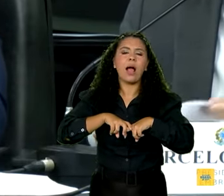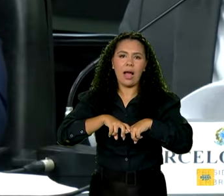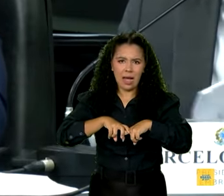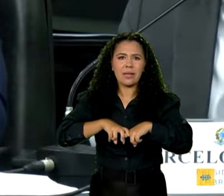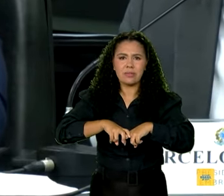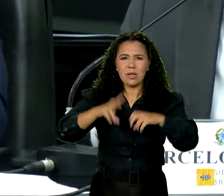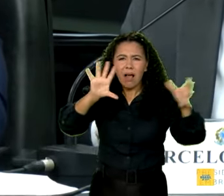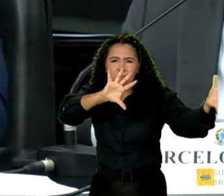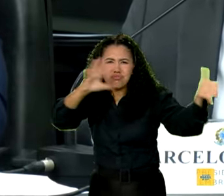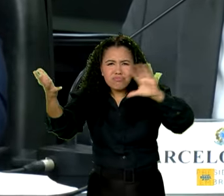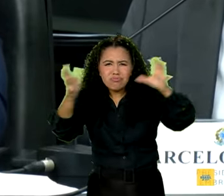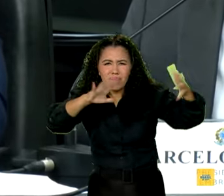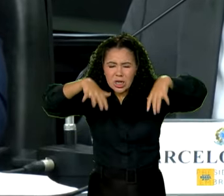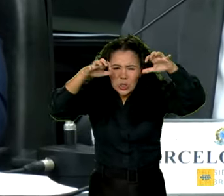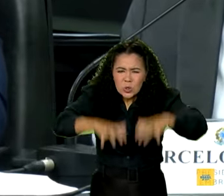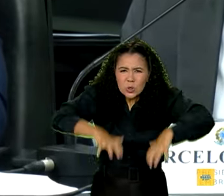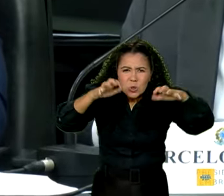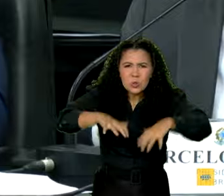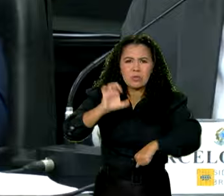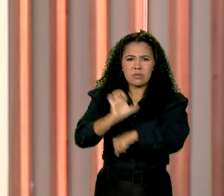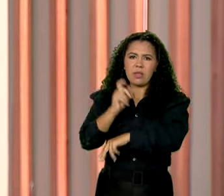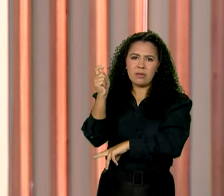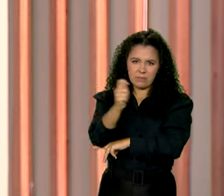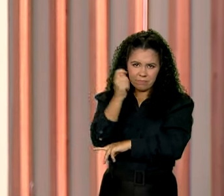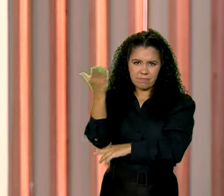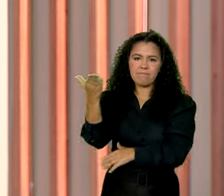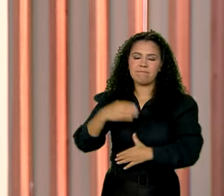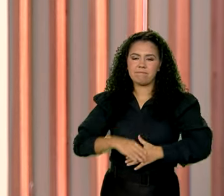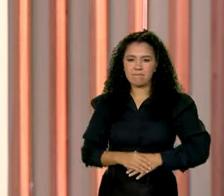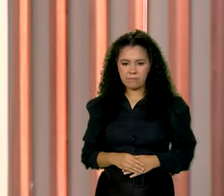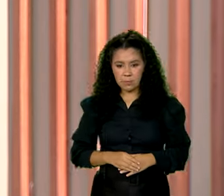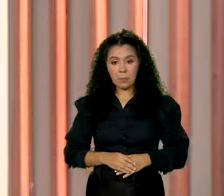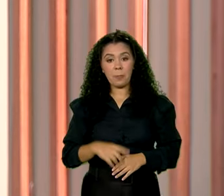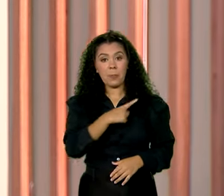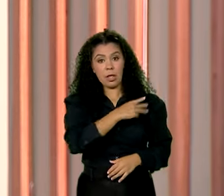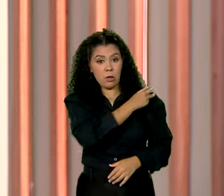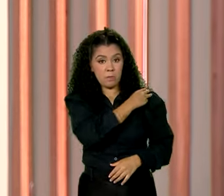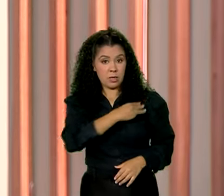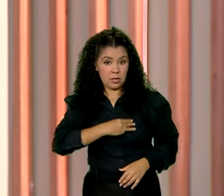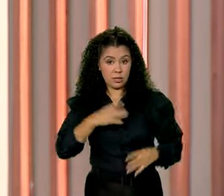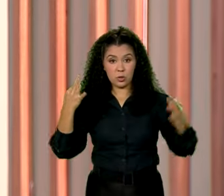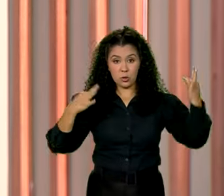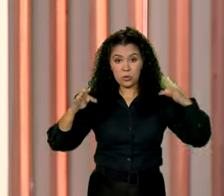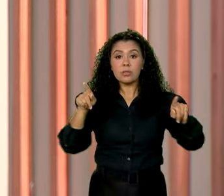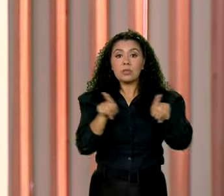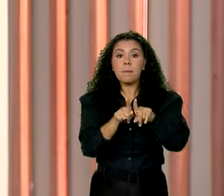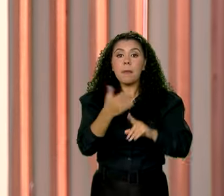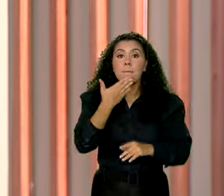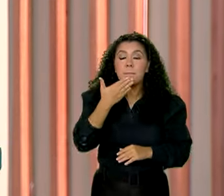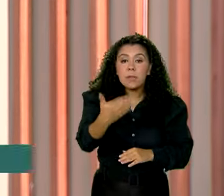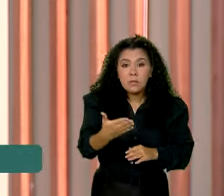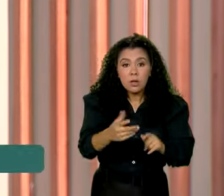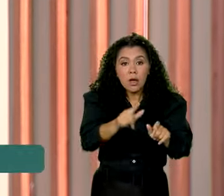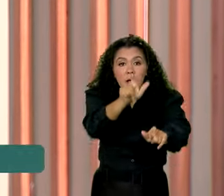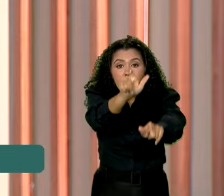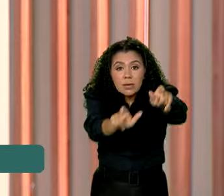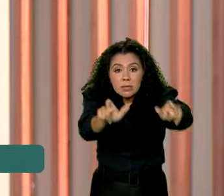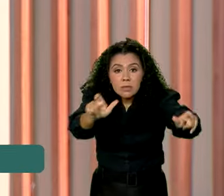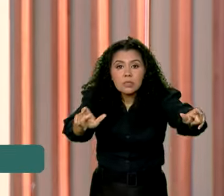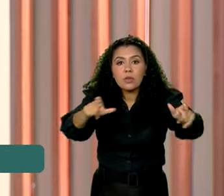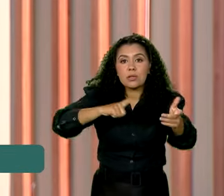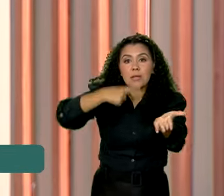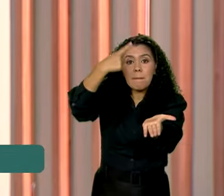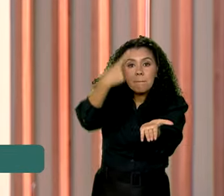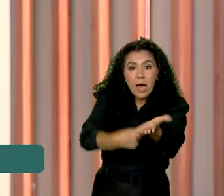pelos eventos que o Rio Grande do Sul vem vivendo. O ministro do Turismo também pediu aos turistas que não